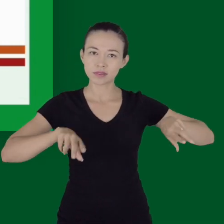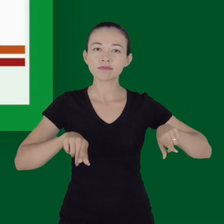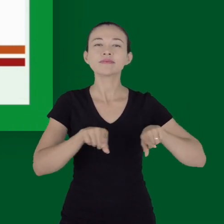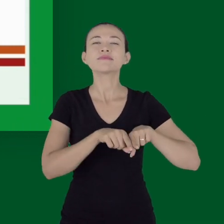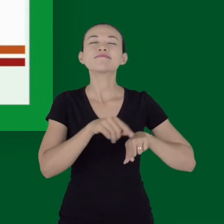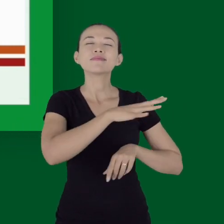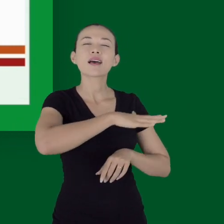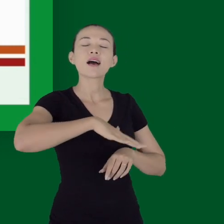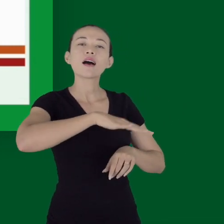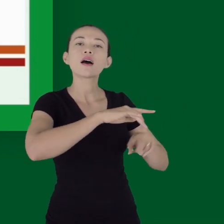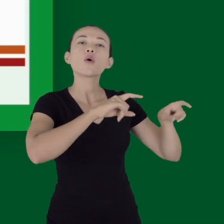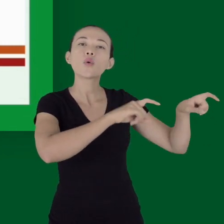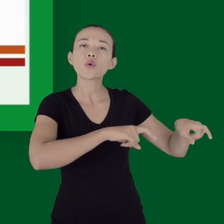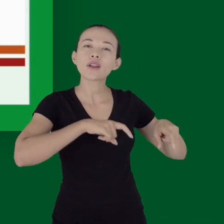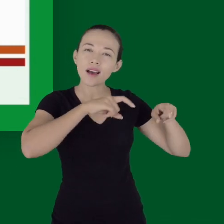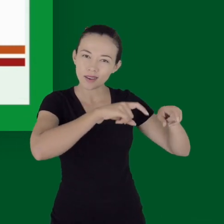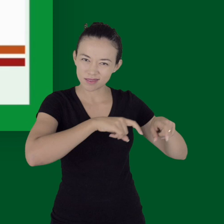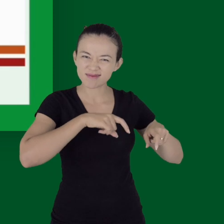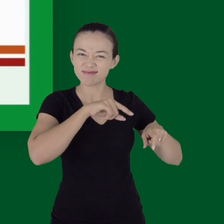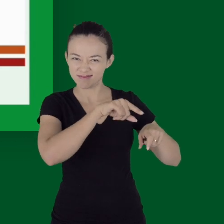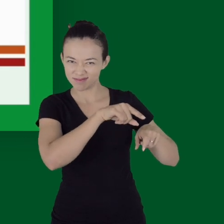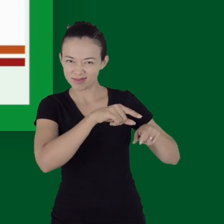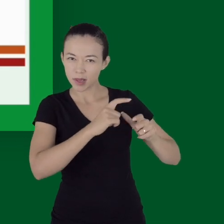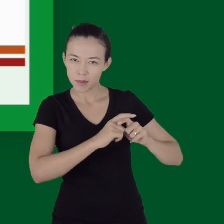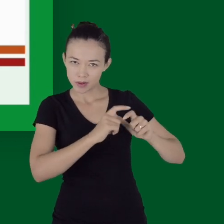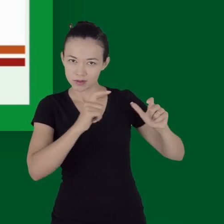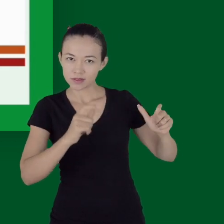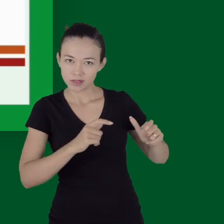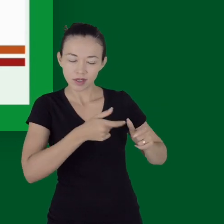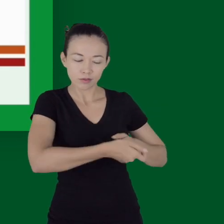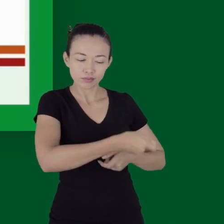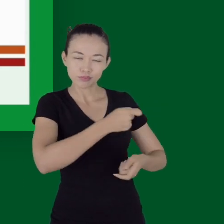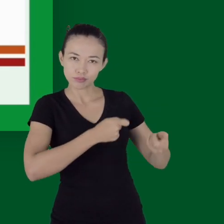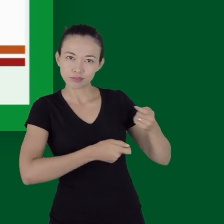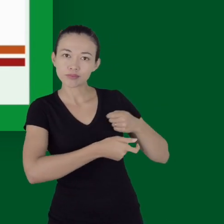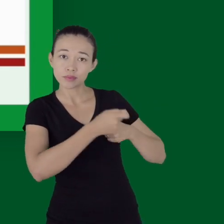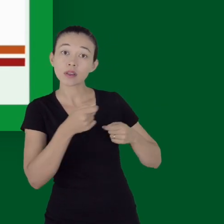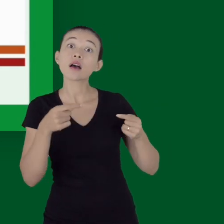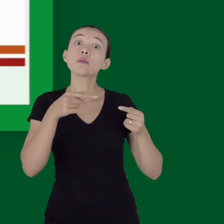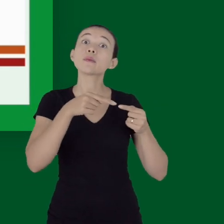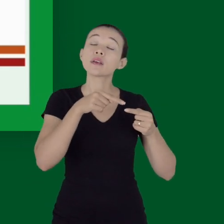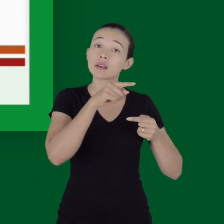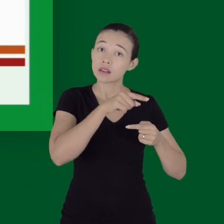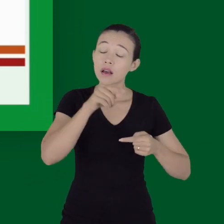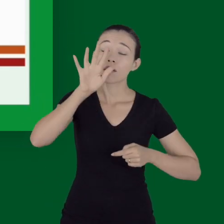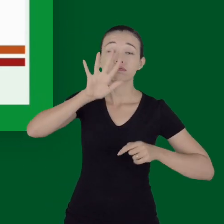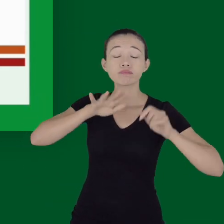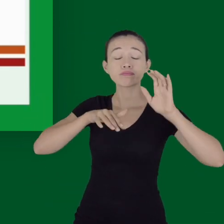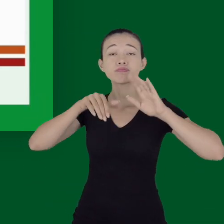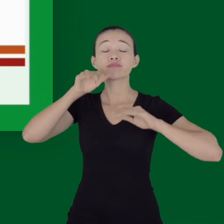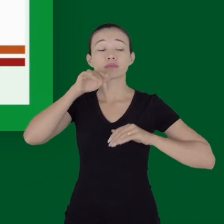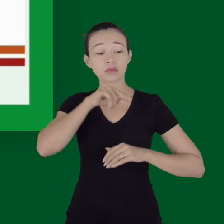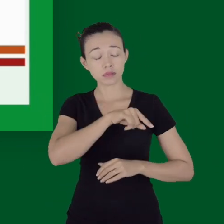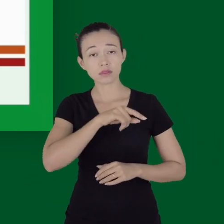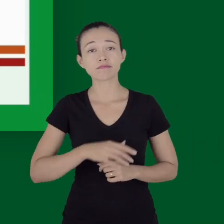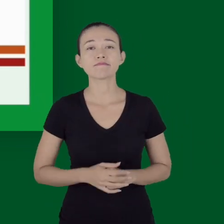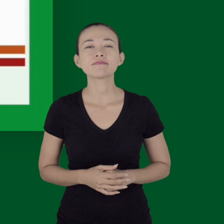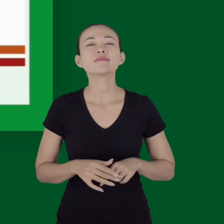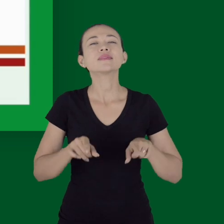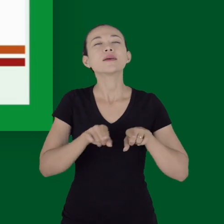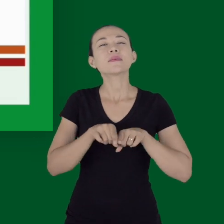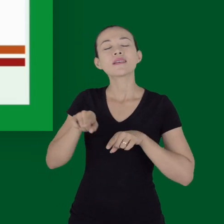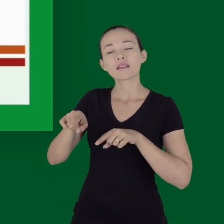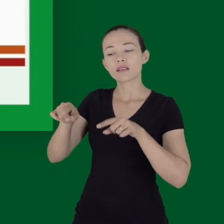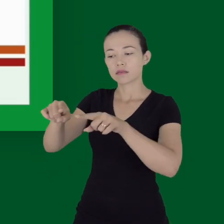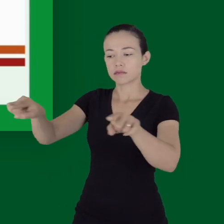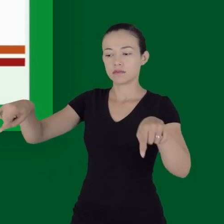principalmente na área rural, né, que a abertura de poços também pode estar relacionado ao fator de risco para afogamento. E